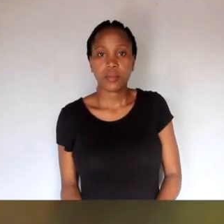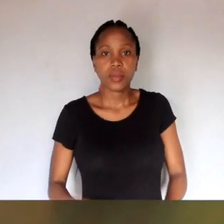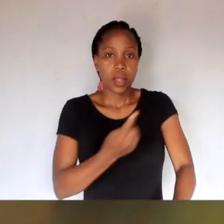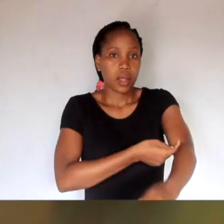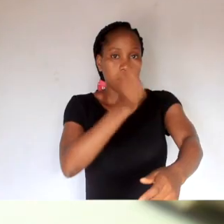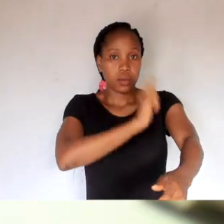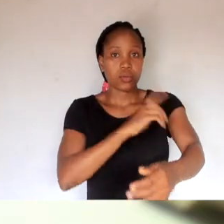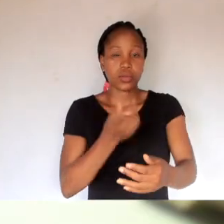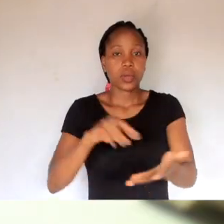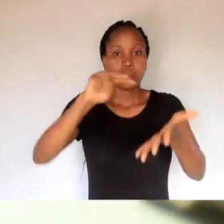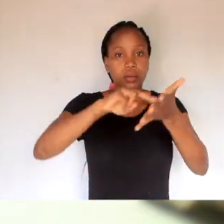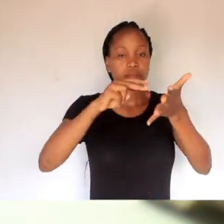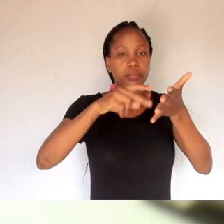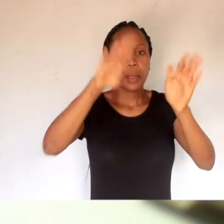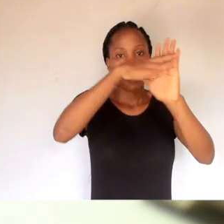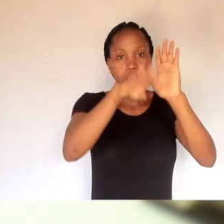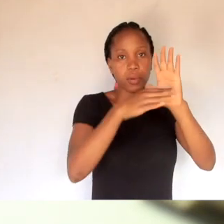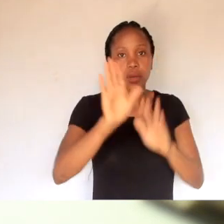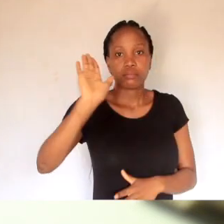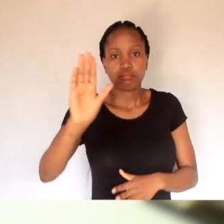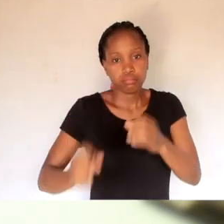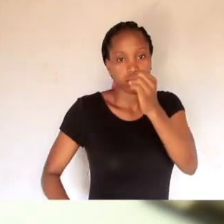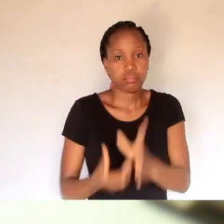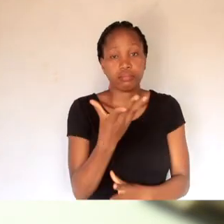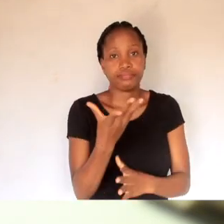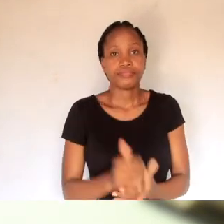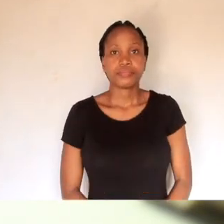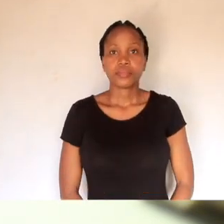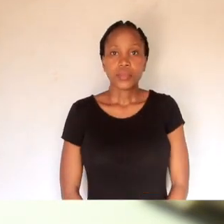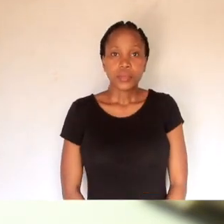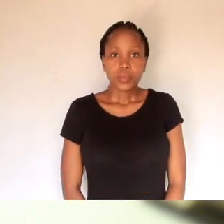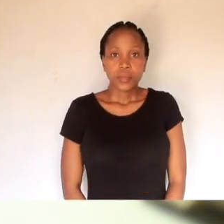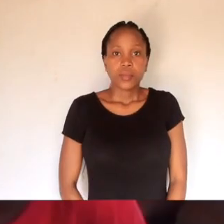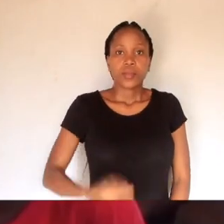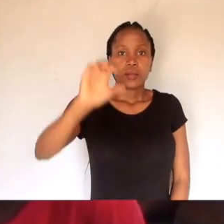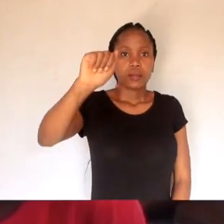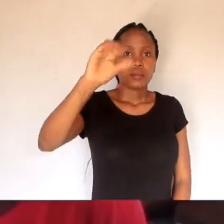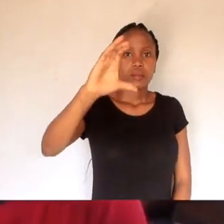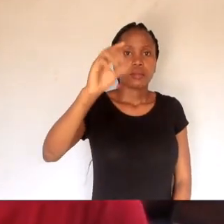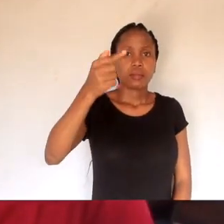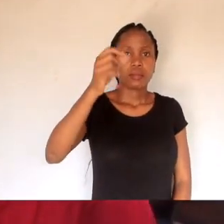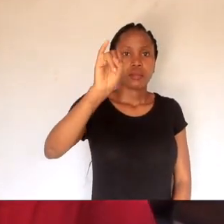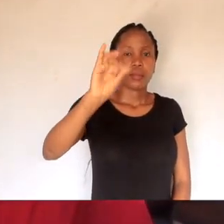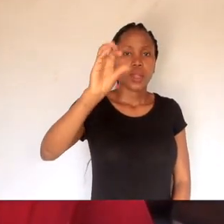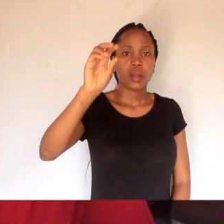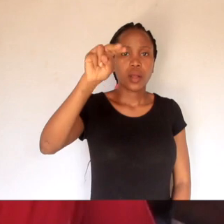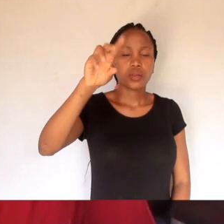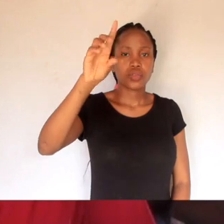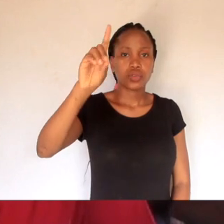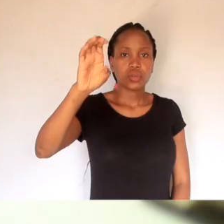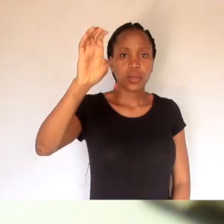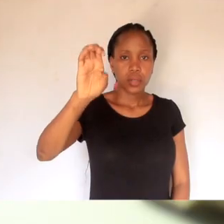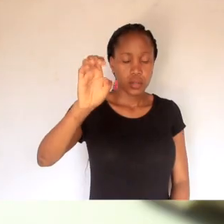seus programas. Mas com o nível de informação que a ActionAid, a FDC e